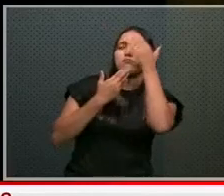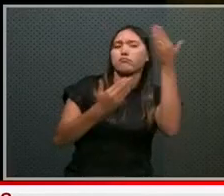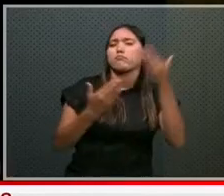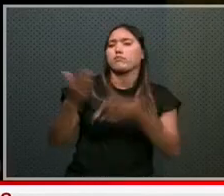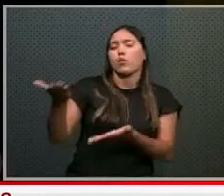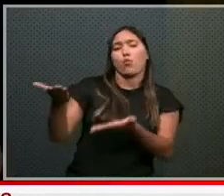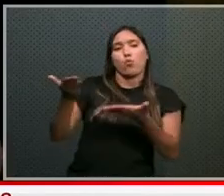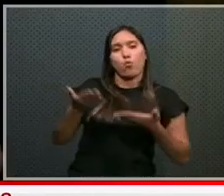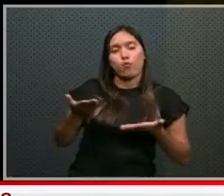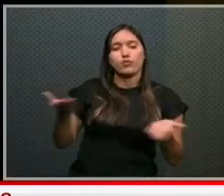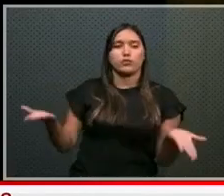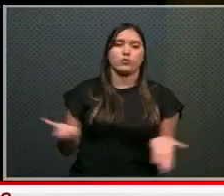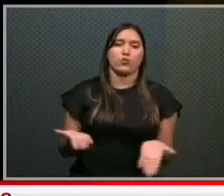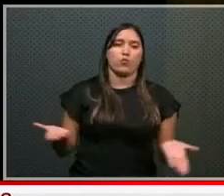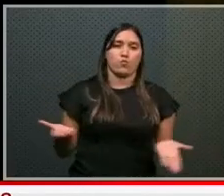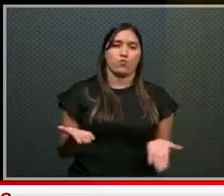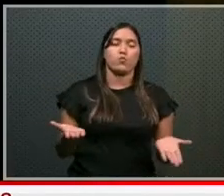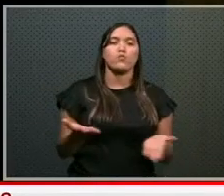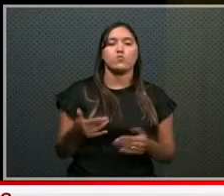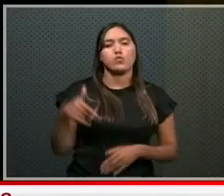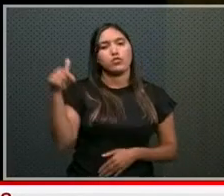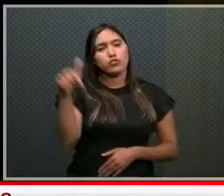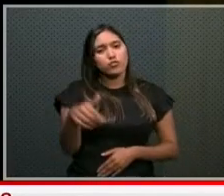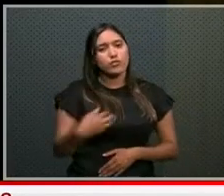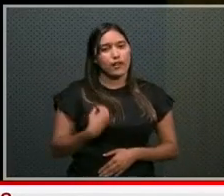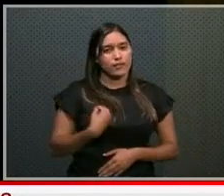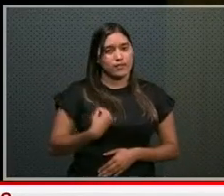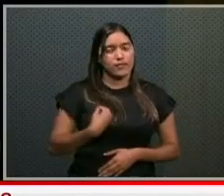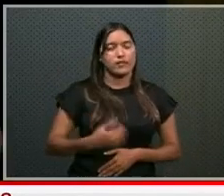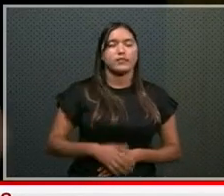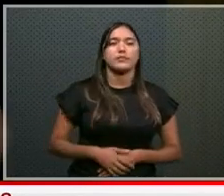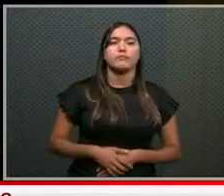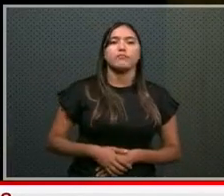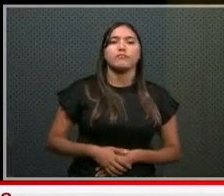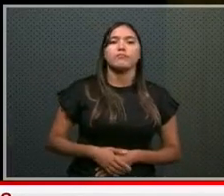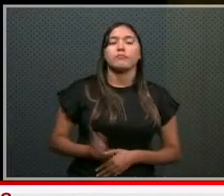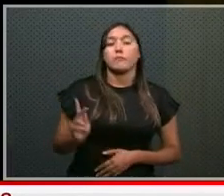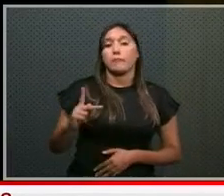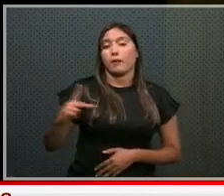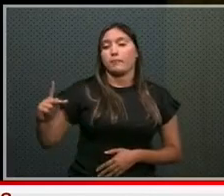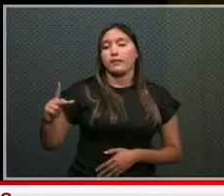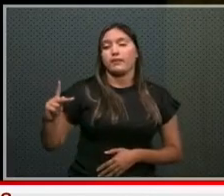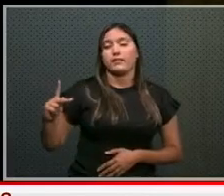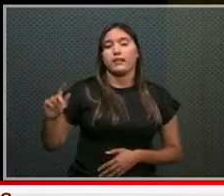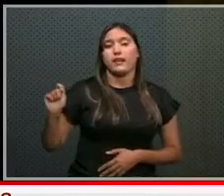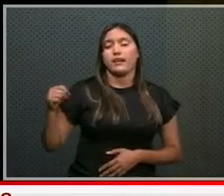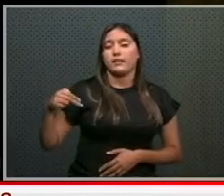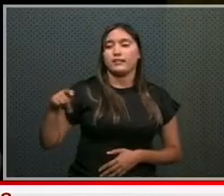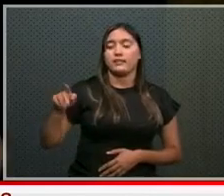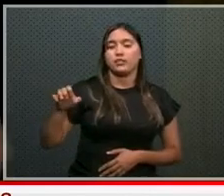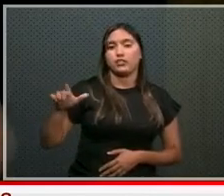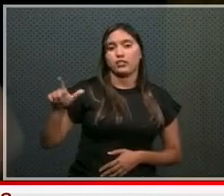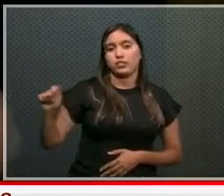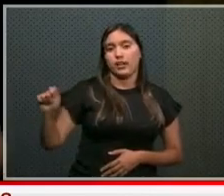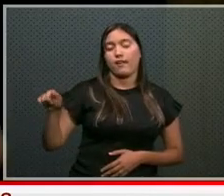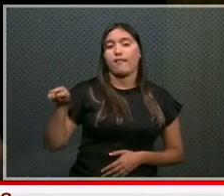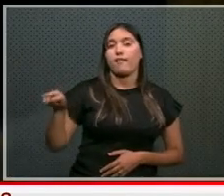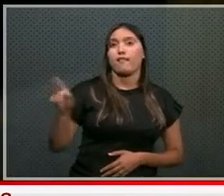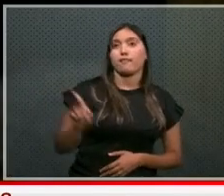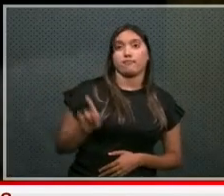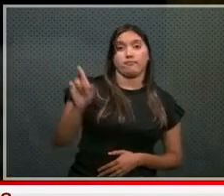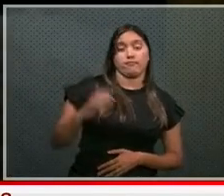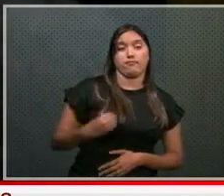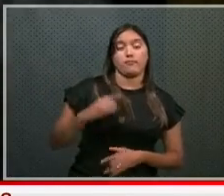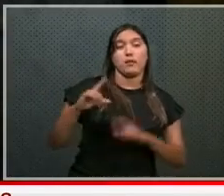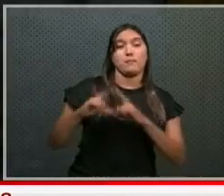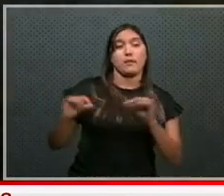que não foi feito a nossa Federação nossa presidenta companheira Ângela estava em Brasília